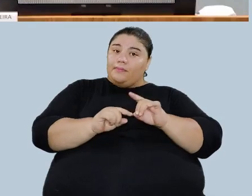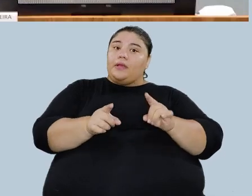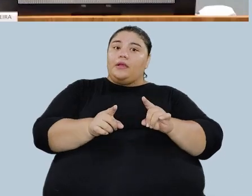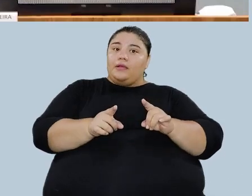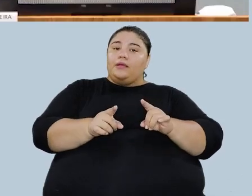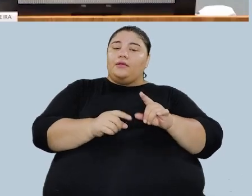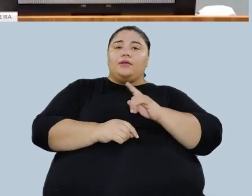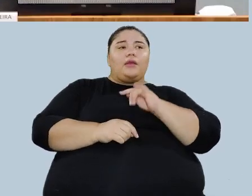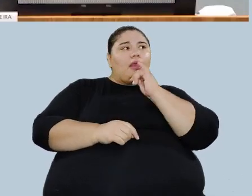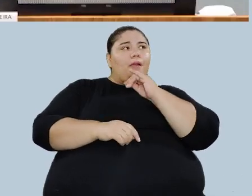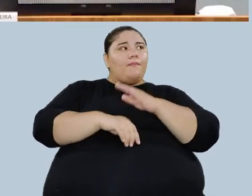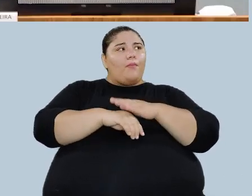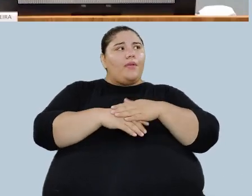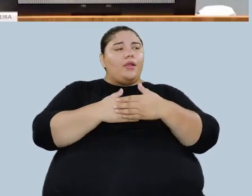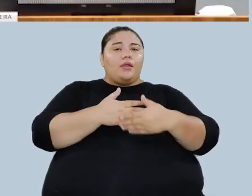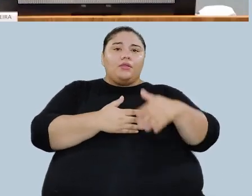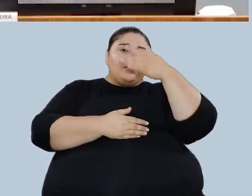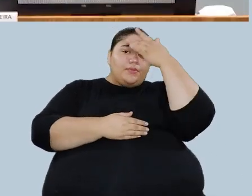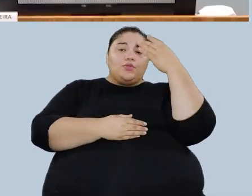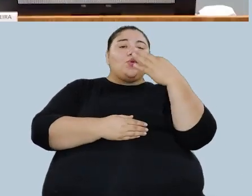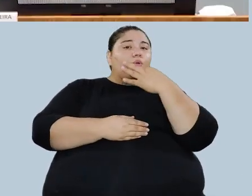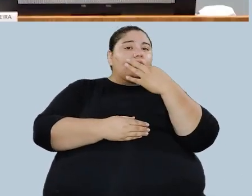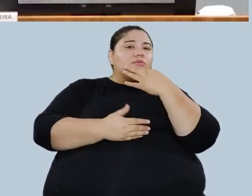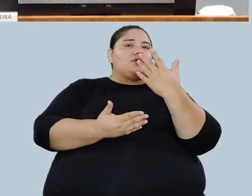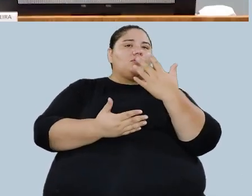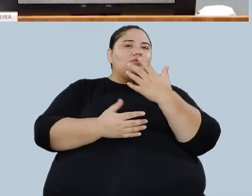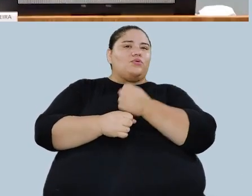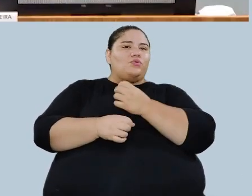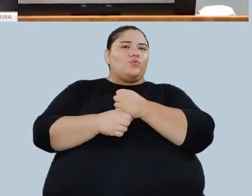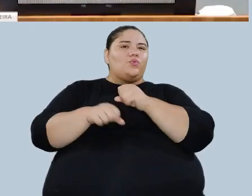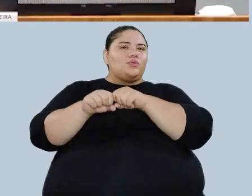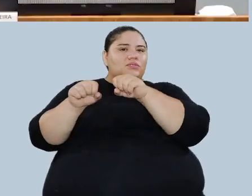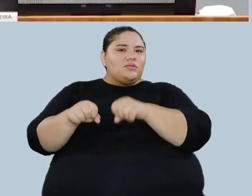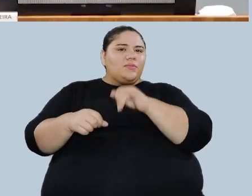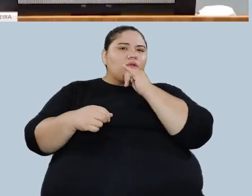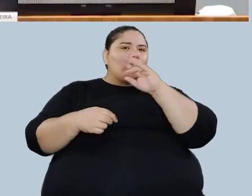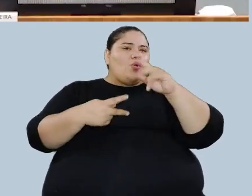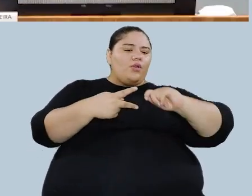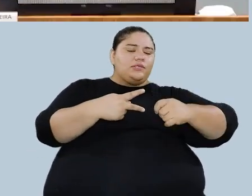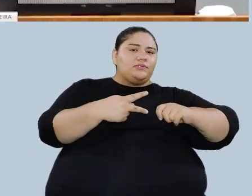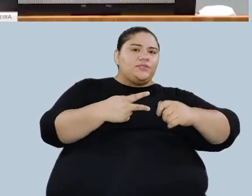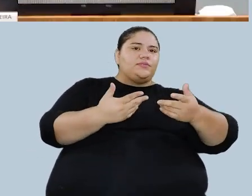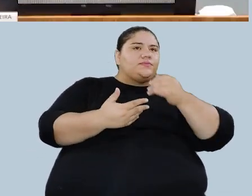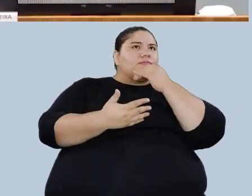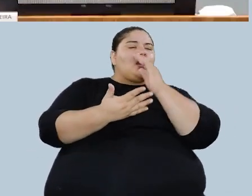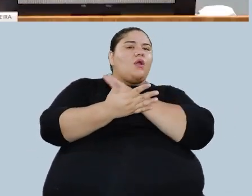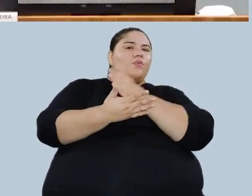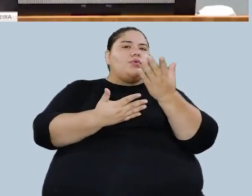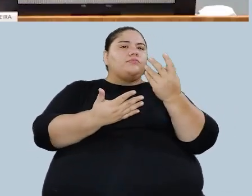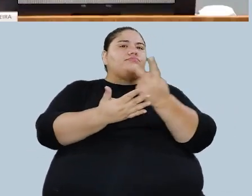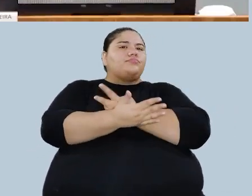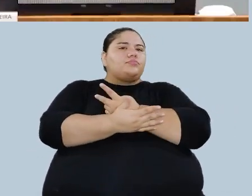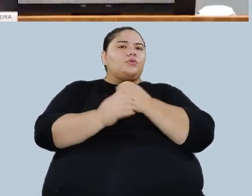enfim, a partir do momento que as pessoas começam a conhecer o funcionamento do algoritmo e tudo mais, a exemplo do PIX, algumas práticas podem